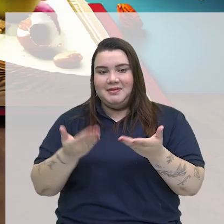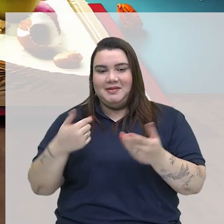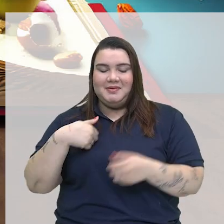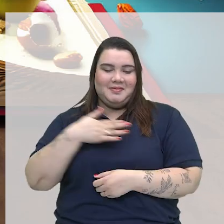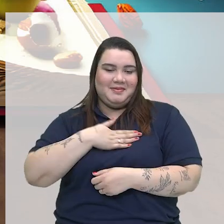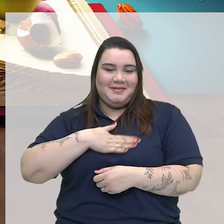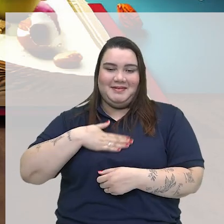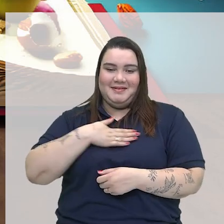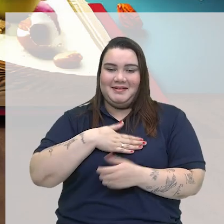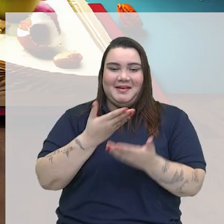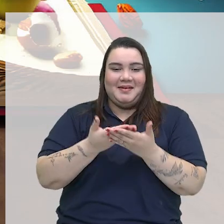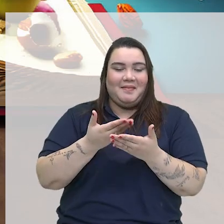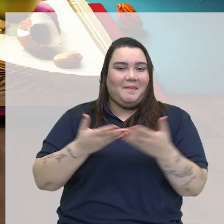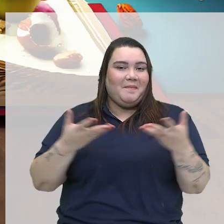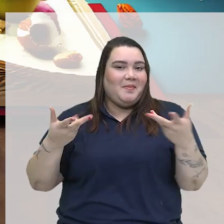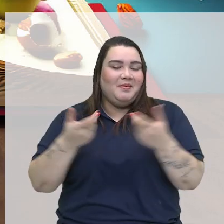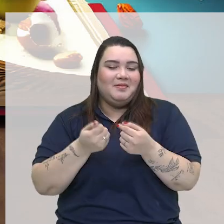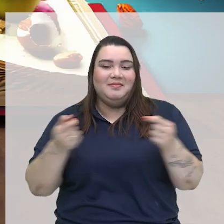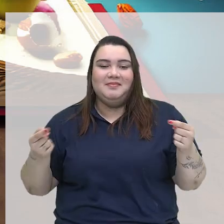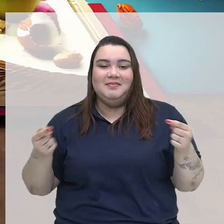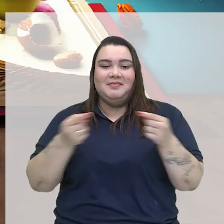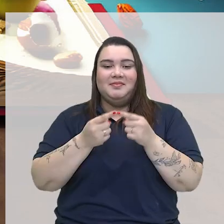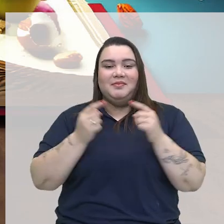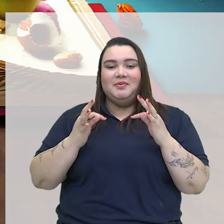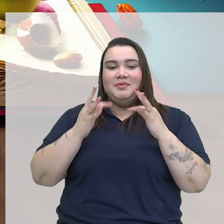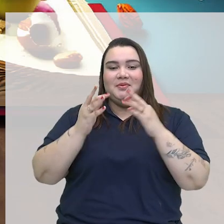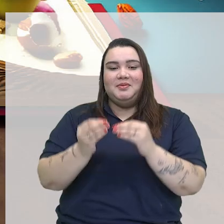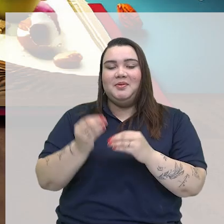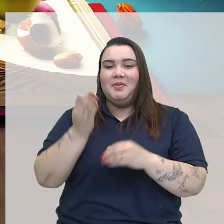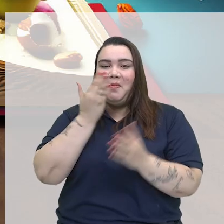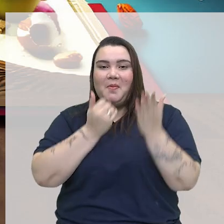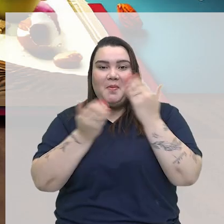Eu gostei, ela foi bem gostosa, porque falou sobre todas as